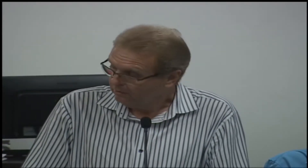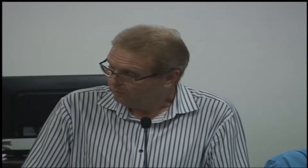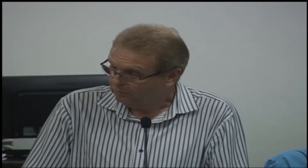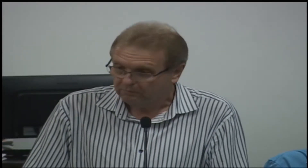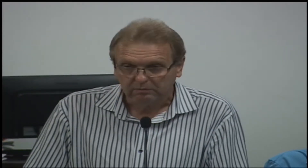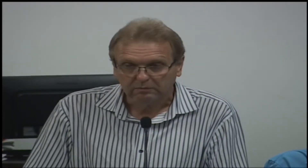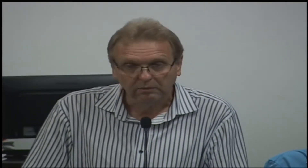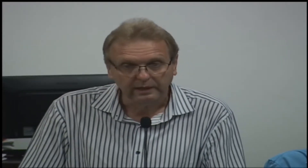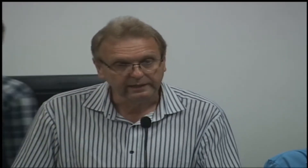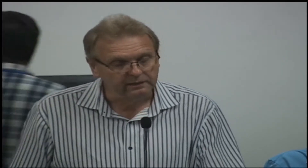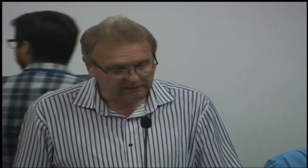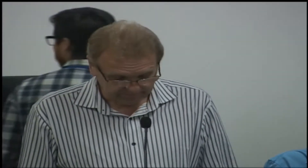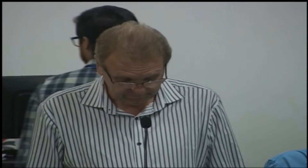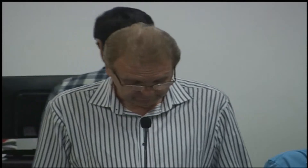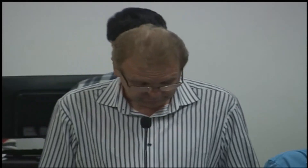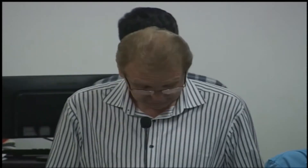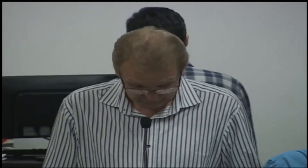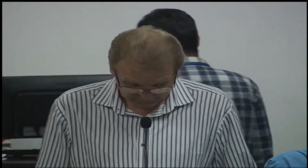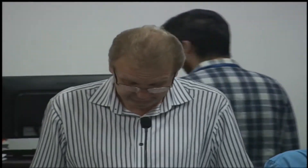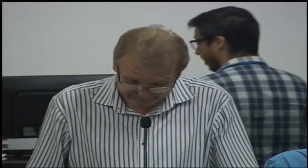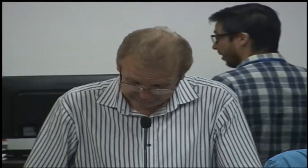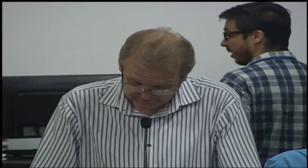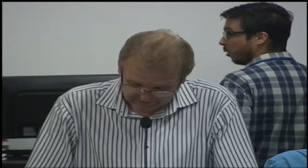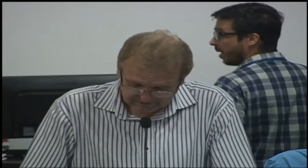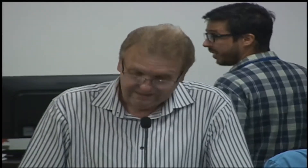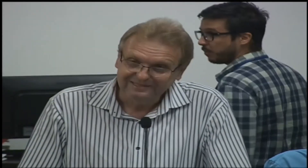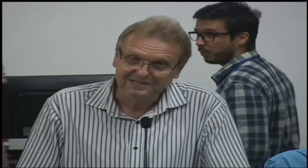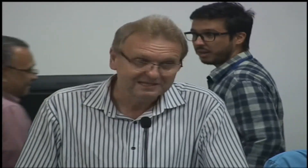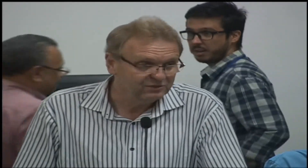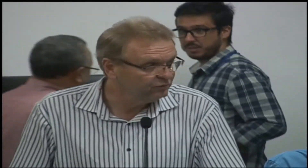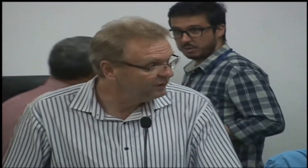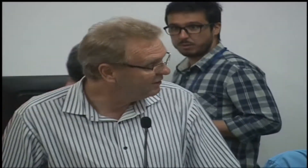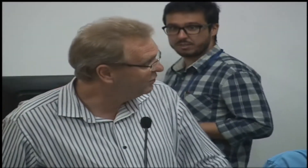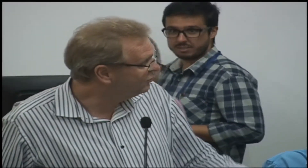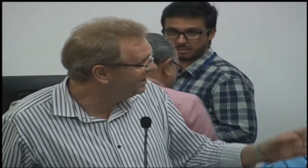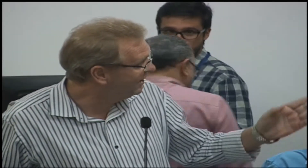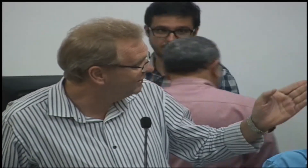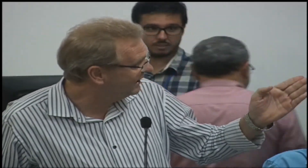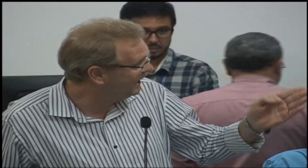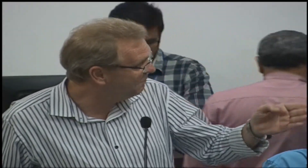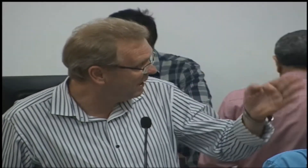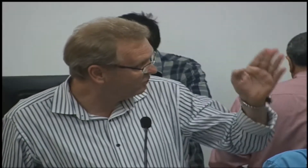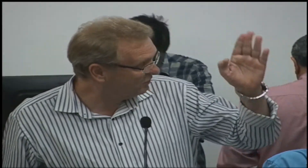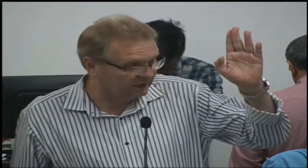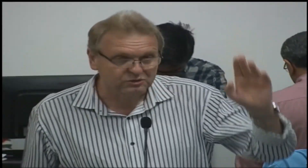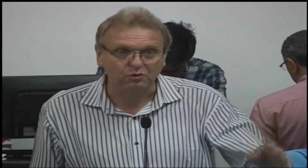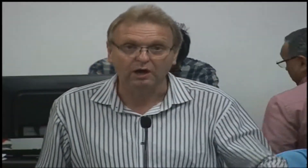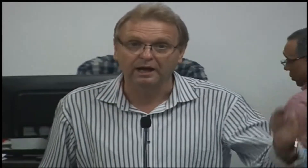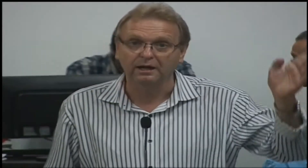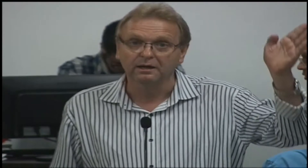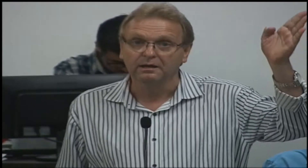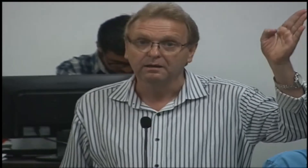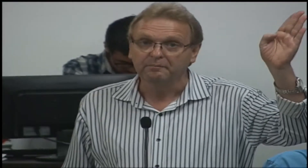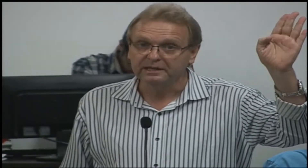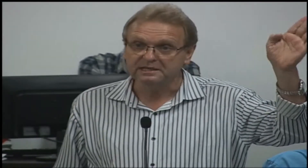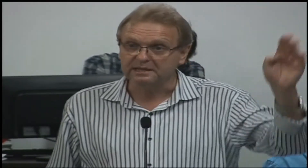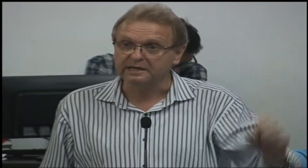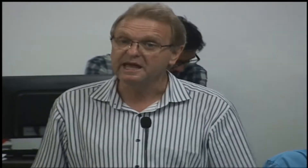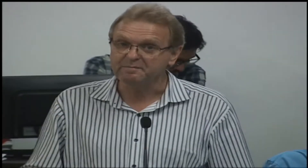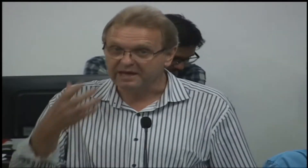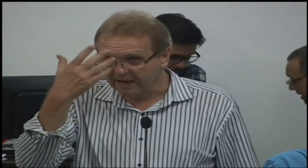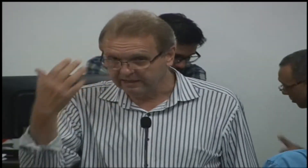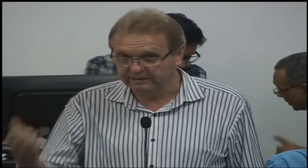quer ter o ponto de ônibus em frente de casa. Todo mundo quer que seja resolvido o problema da habitação, mas ninguém quer